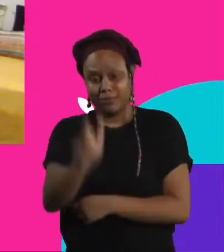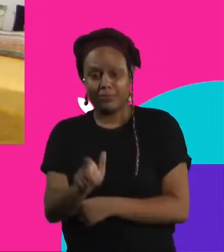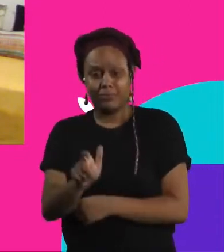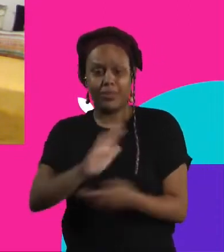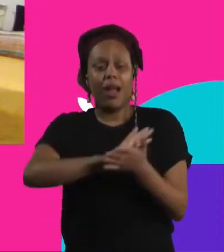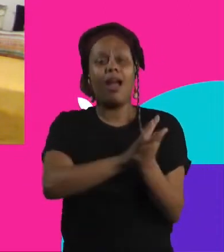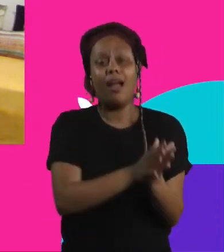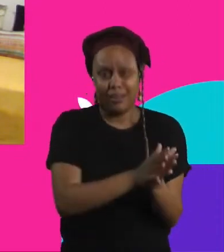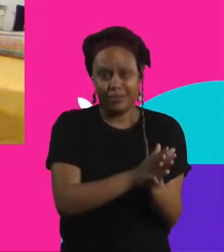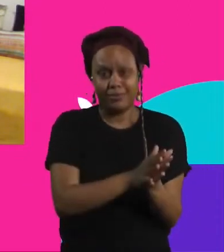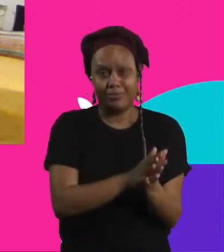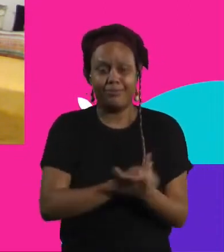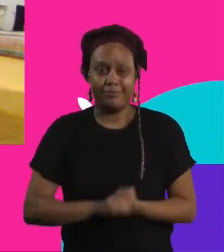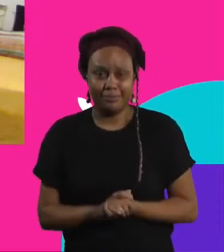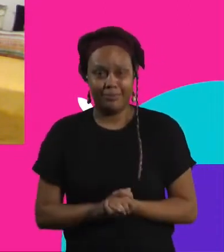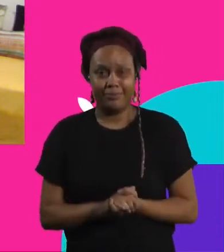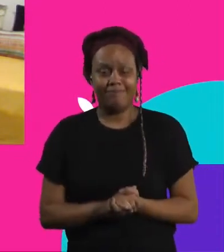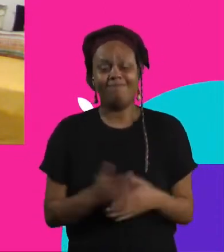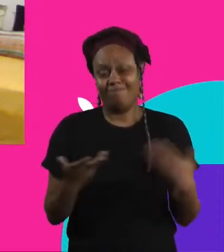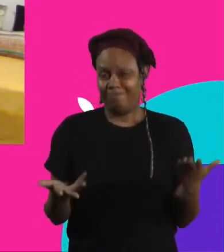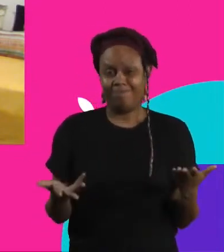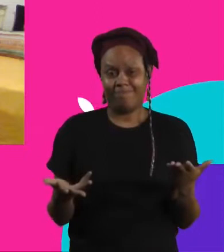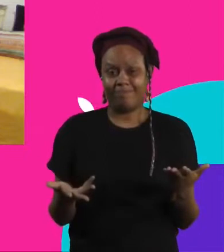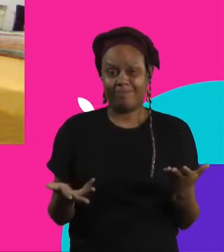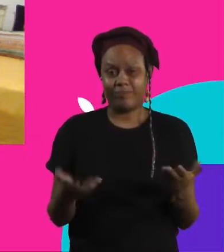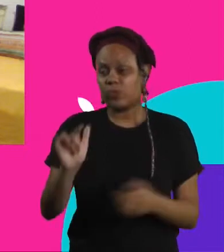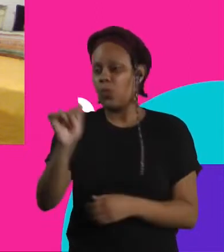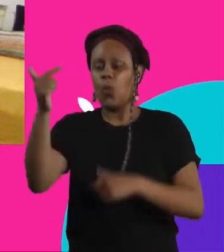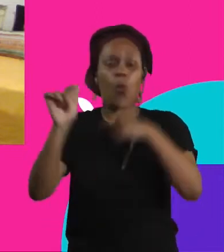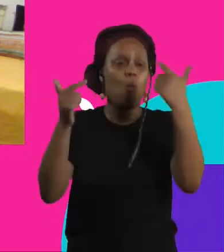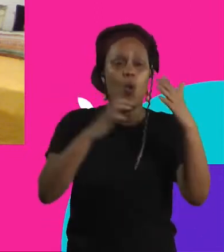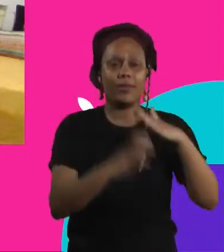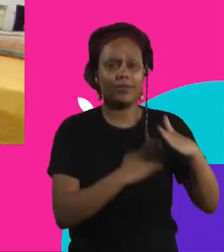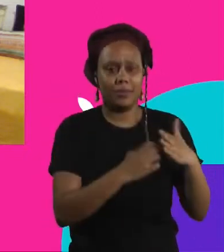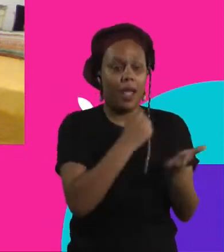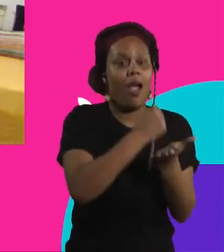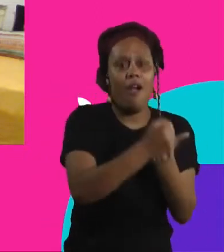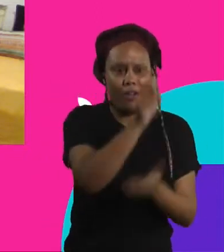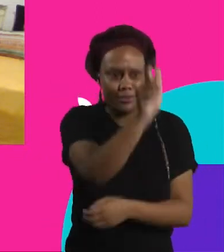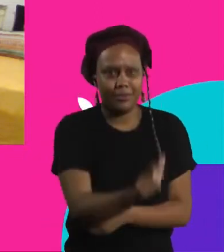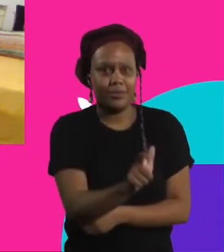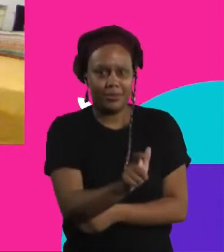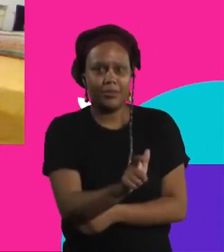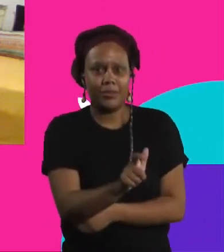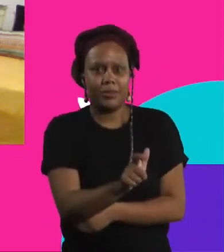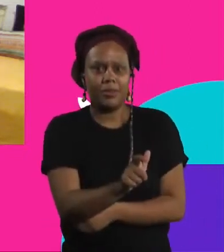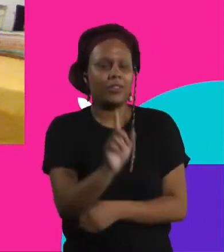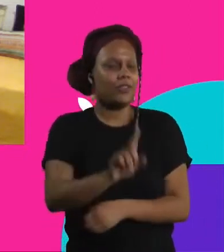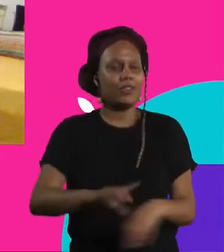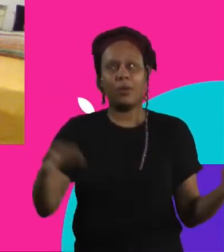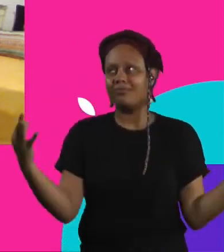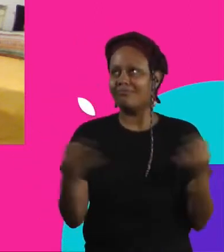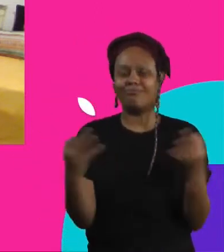é trans, é porque não é, né? Entende? E outra empresa, de repente, contrata essa pessoa e fica extremamente satisfeita.